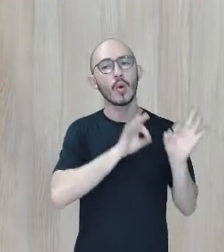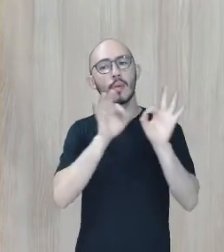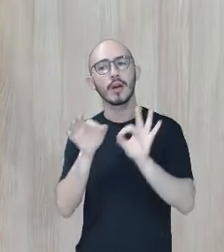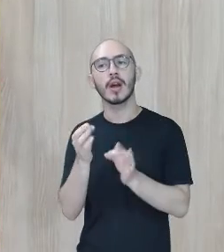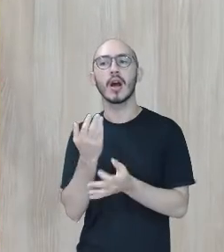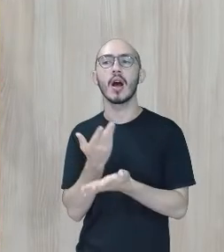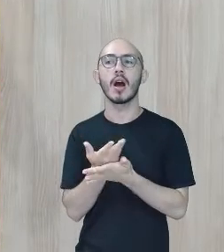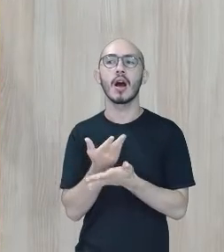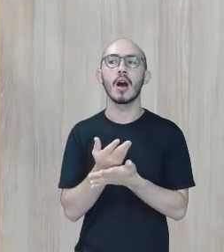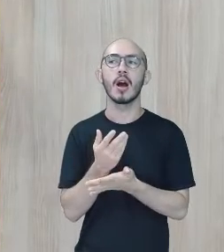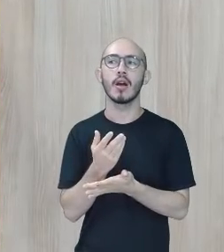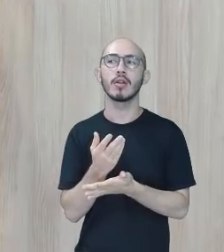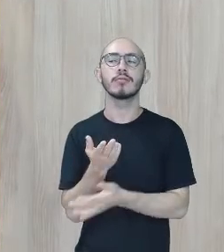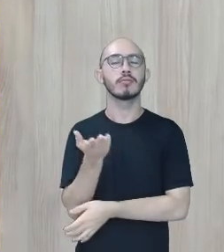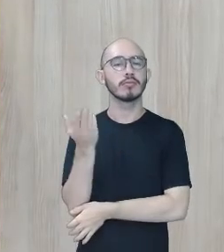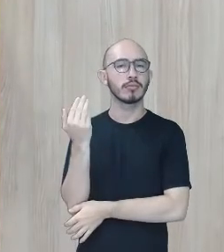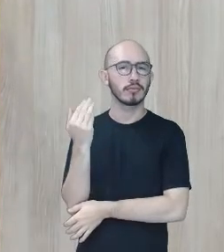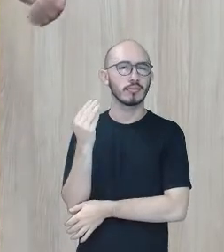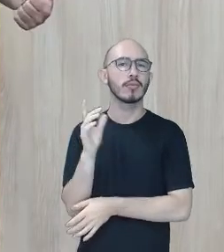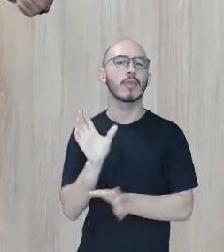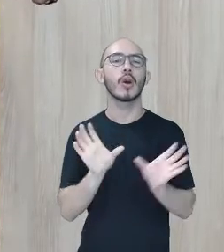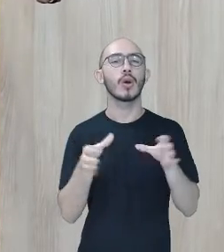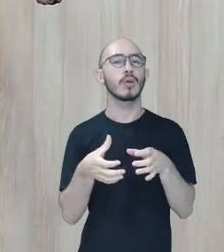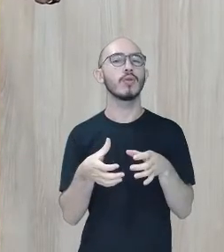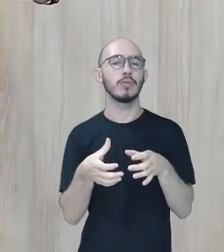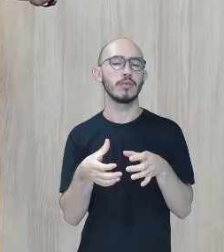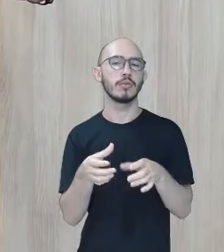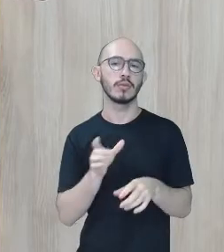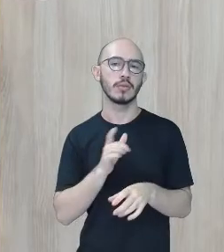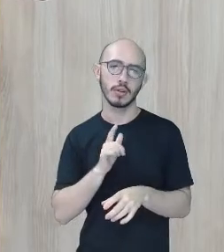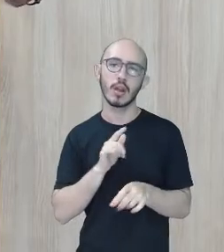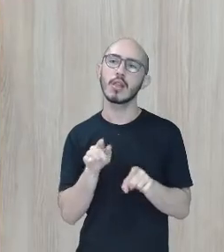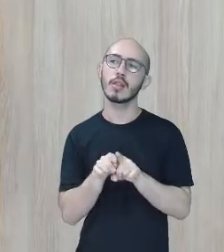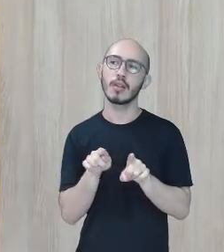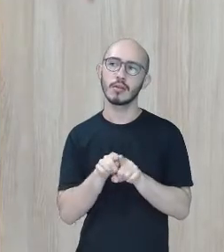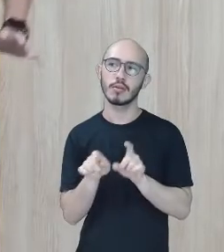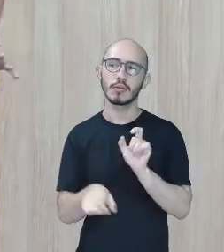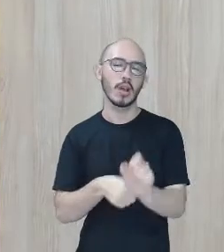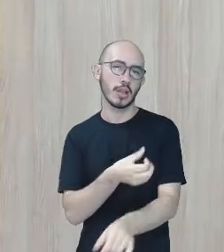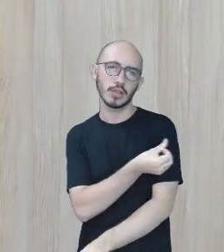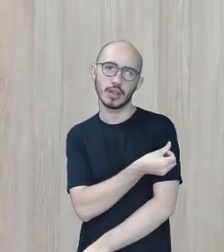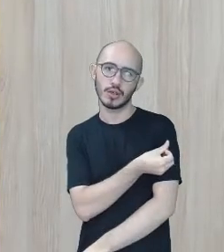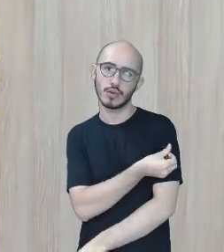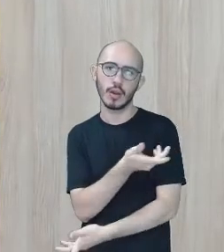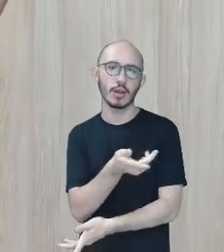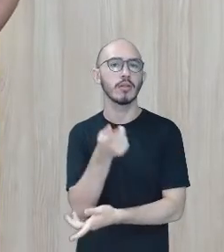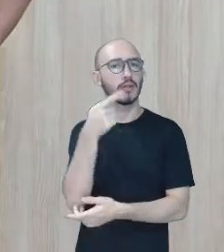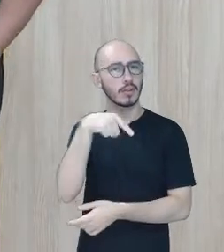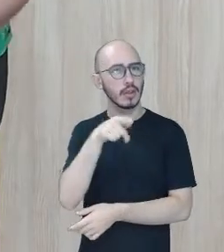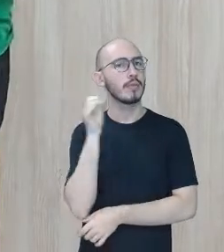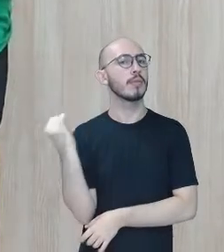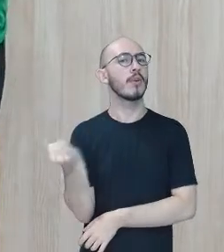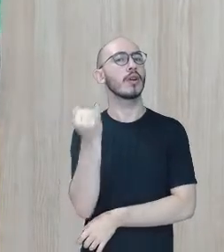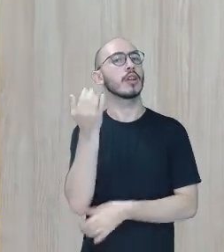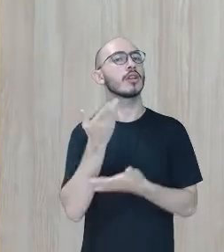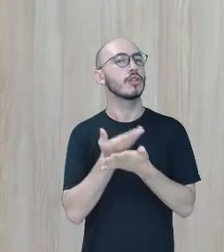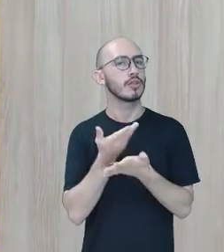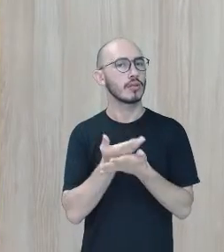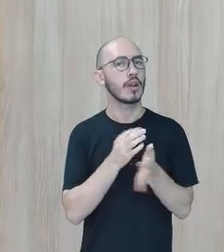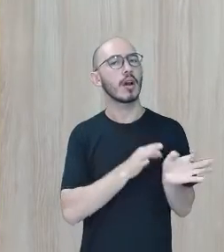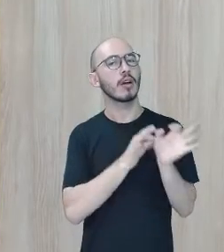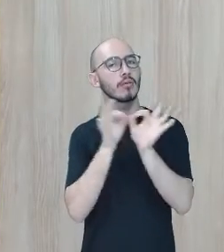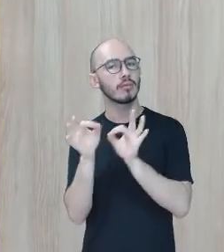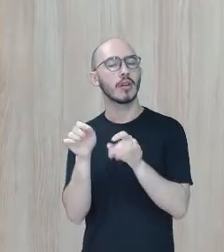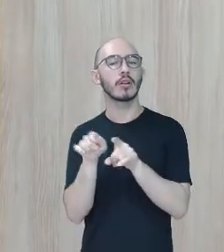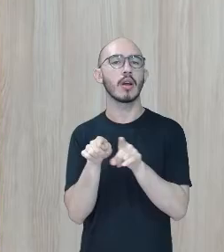aí as aulas das outras séries, certo? Como do sexto ano, por exemplo. Então, lá no sexto ano, você